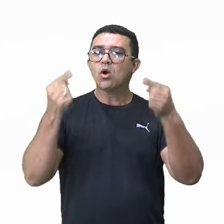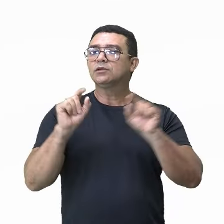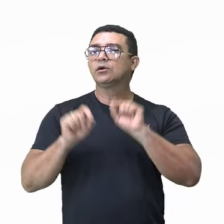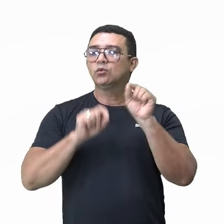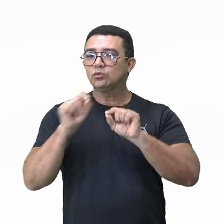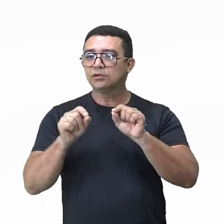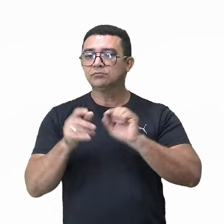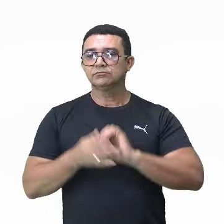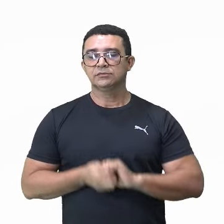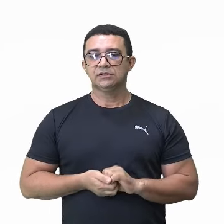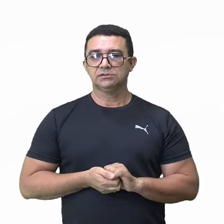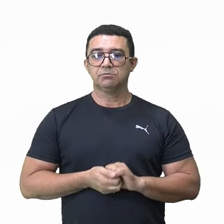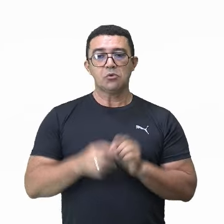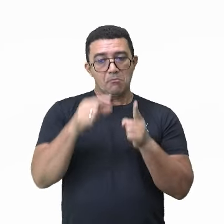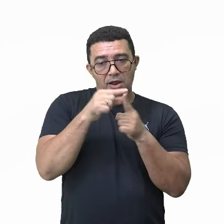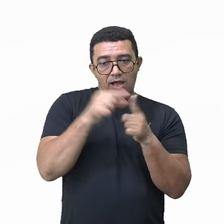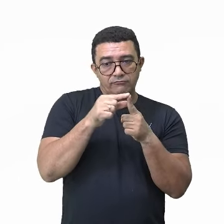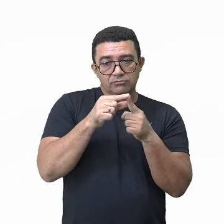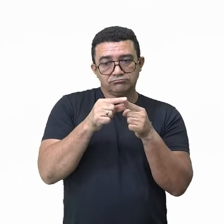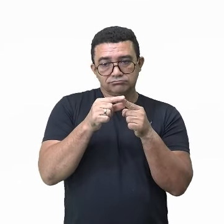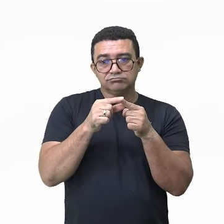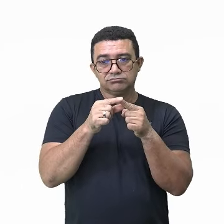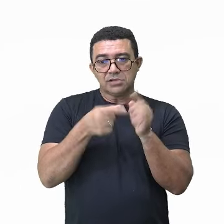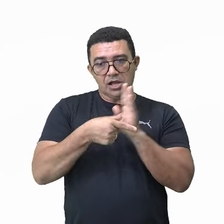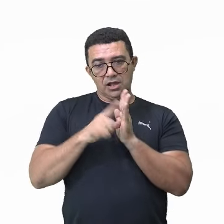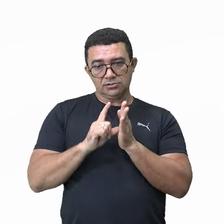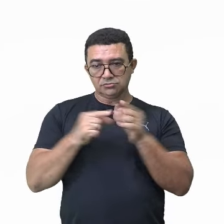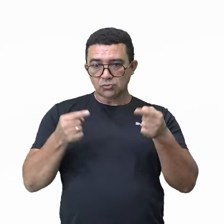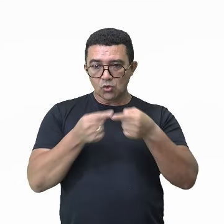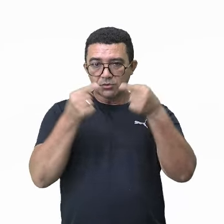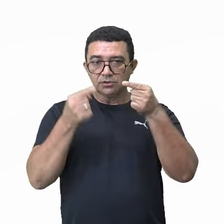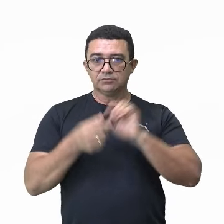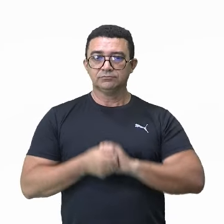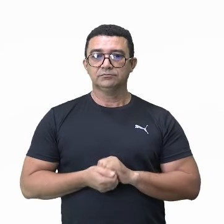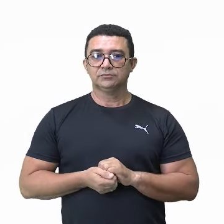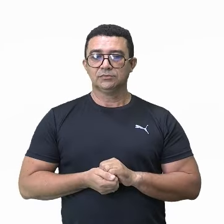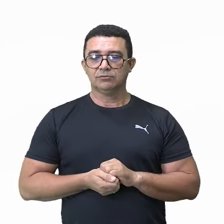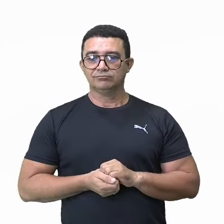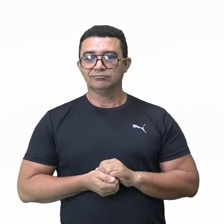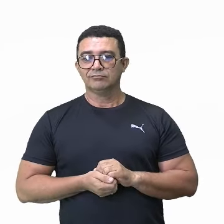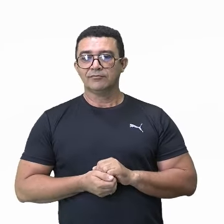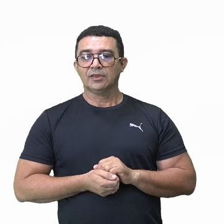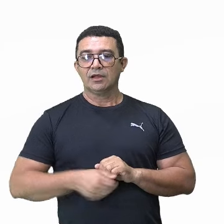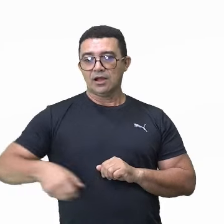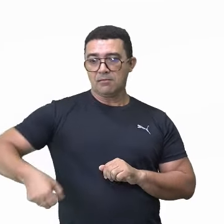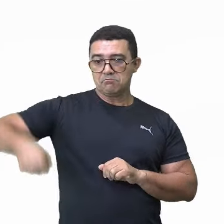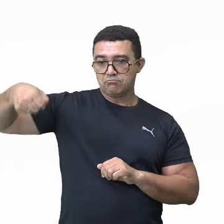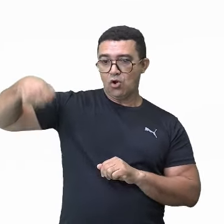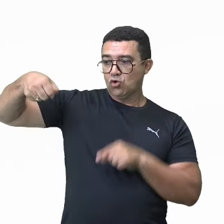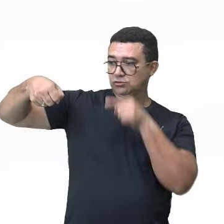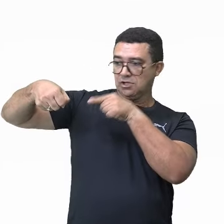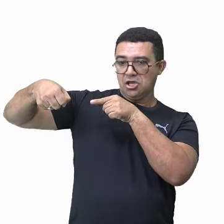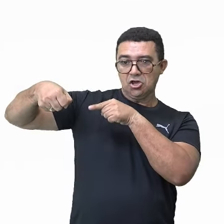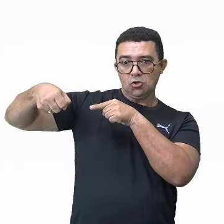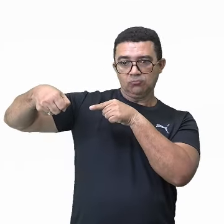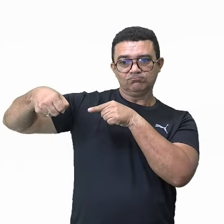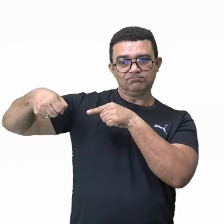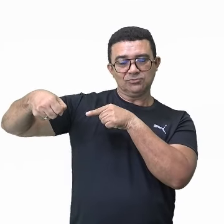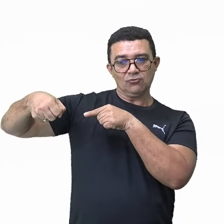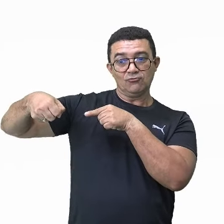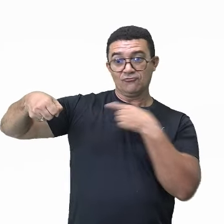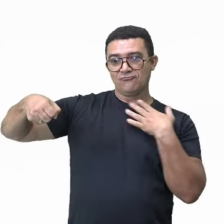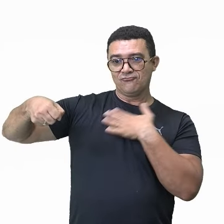a que fazem referência Então esta é a bolsa a qual paquerei da Milena